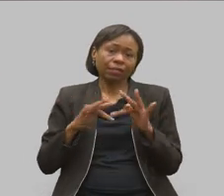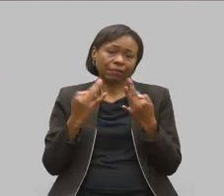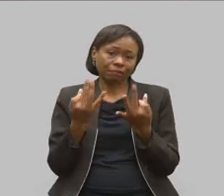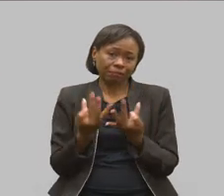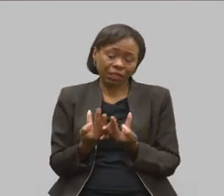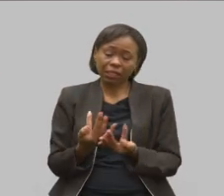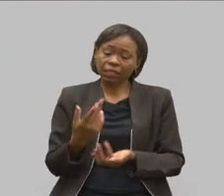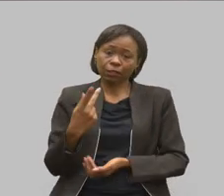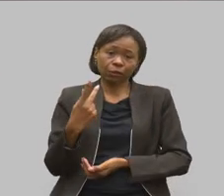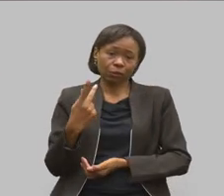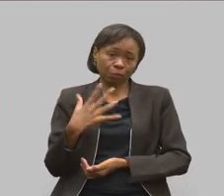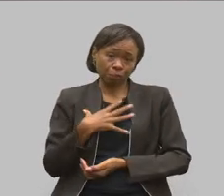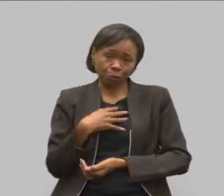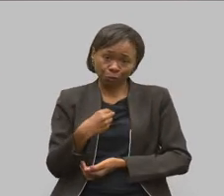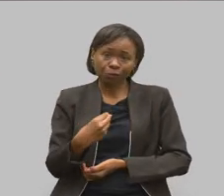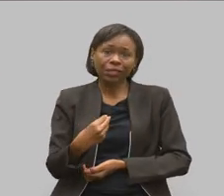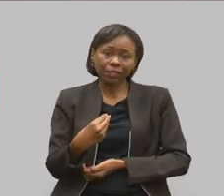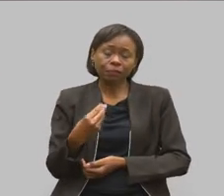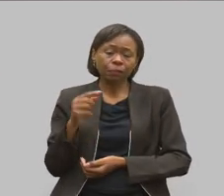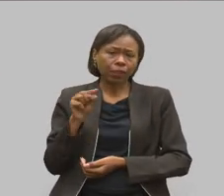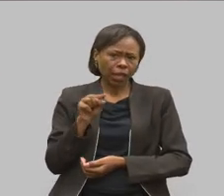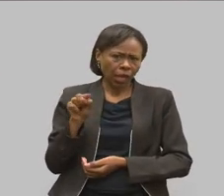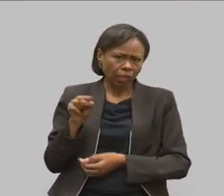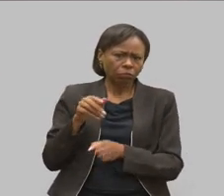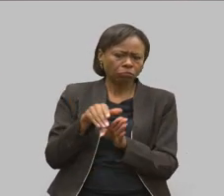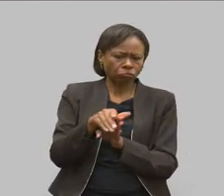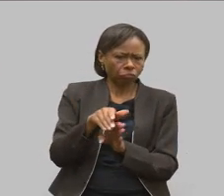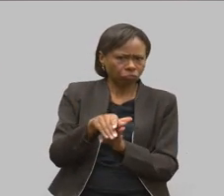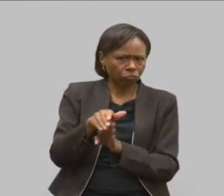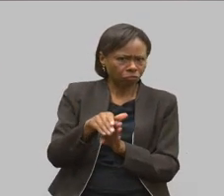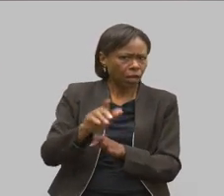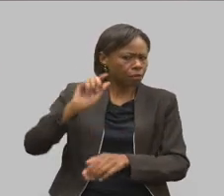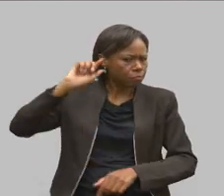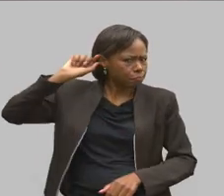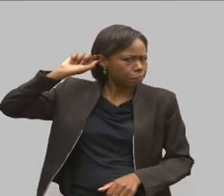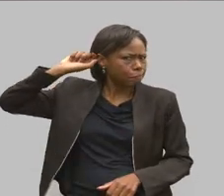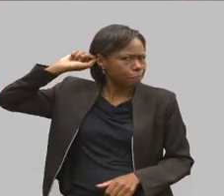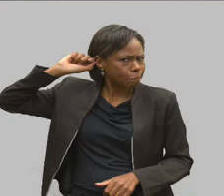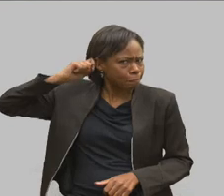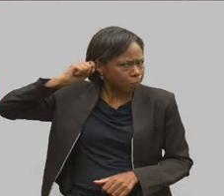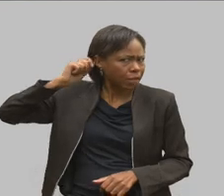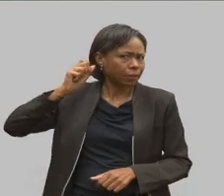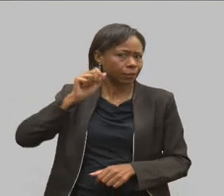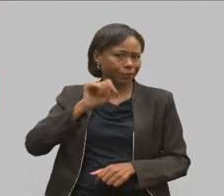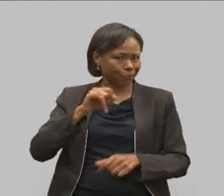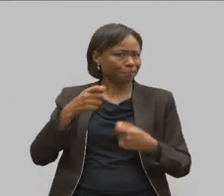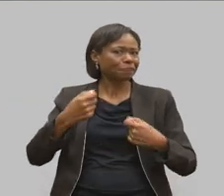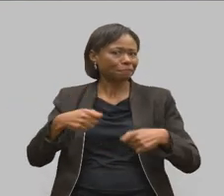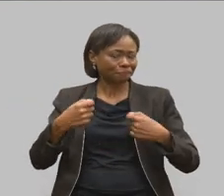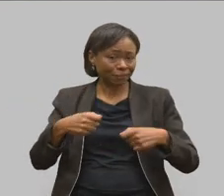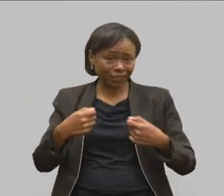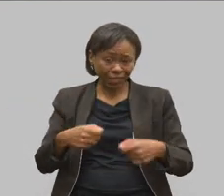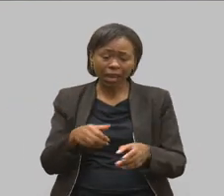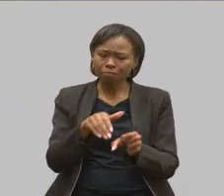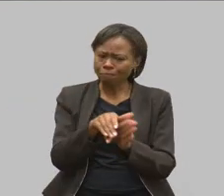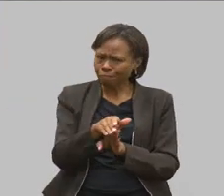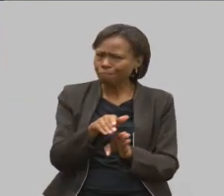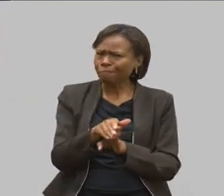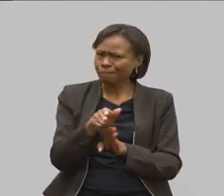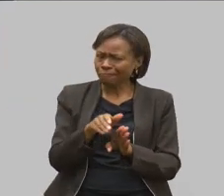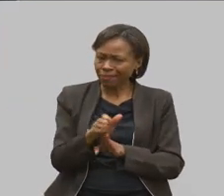dimitrios São conselheiros puxam a orelha do dimit quando é preciso e eles e